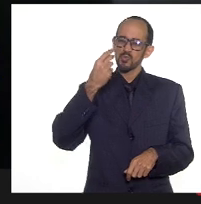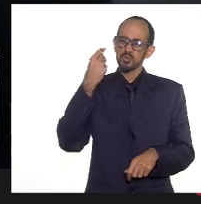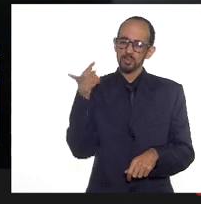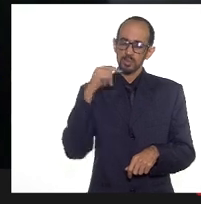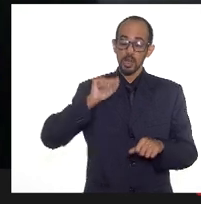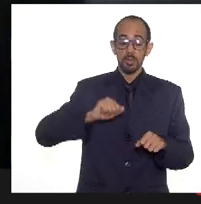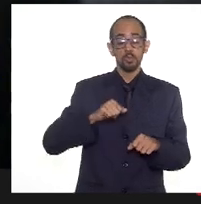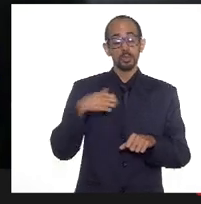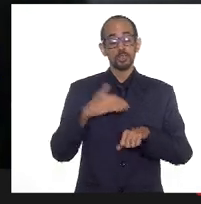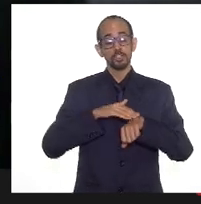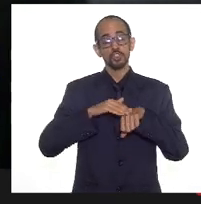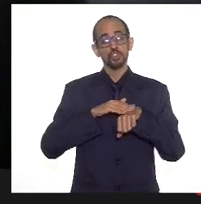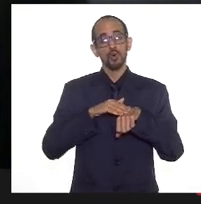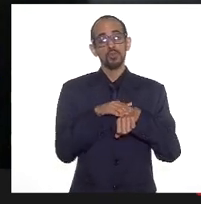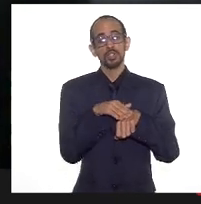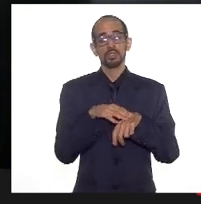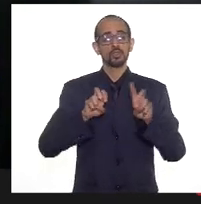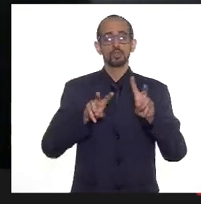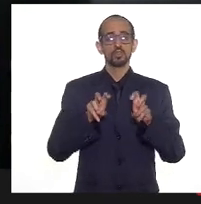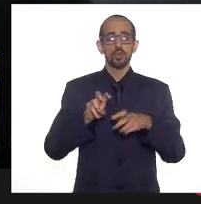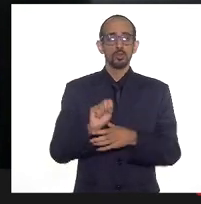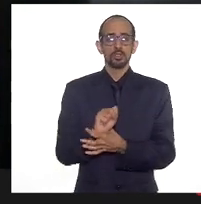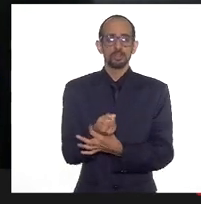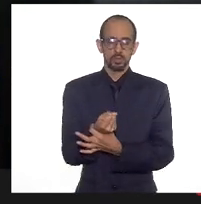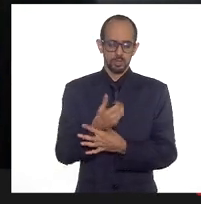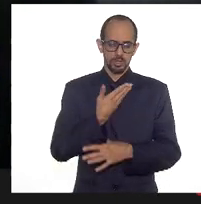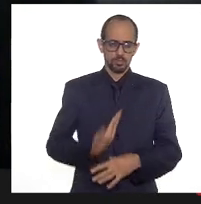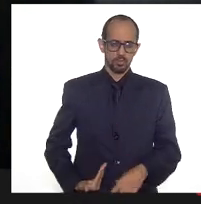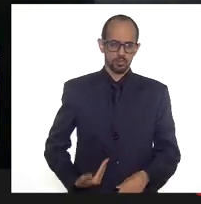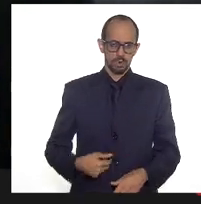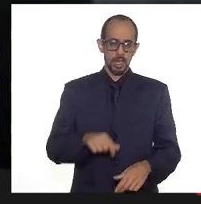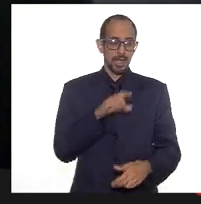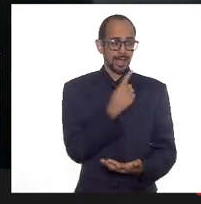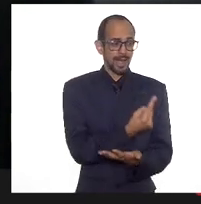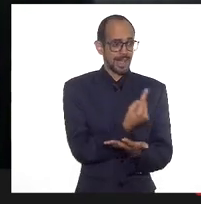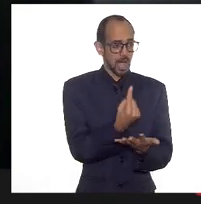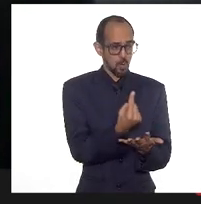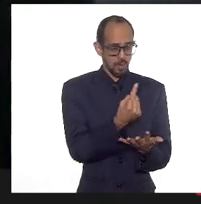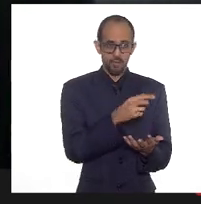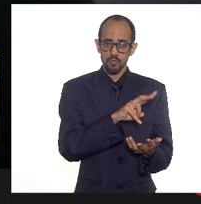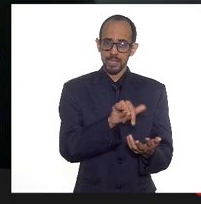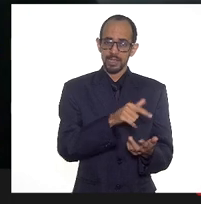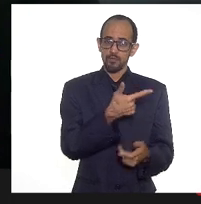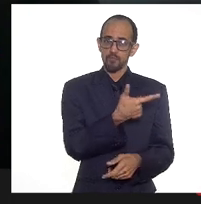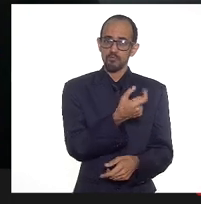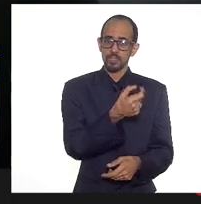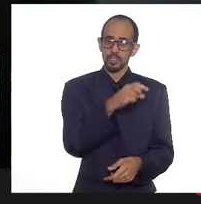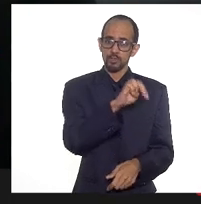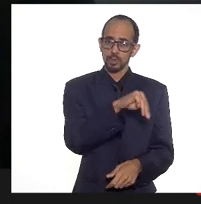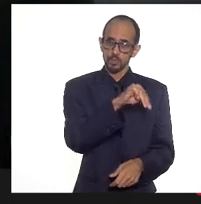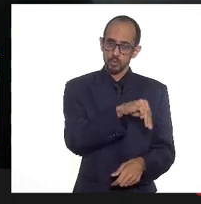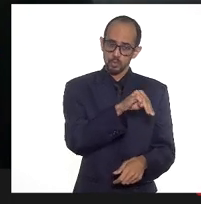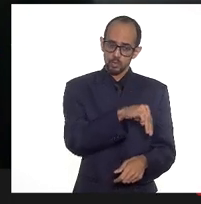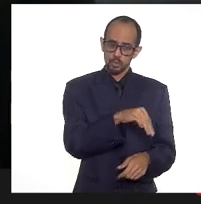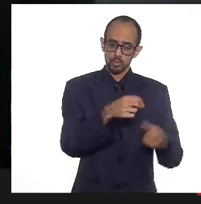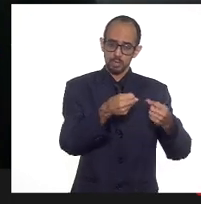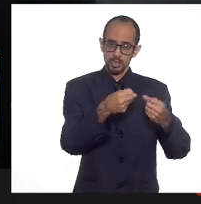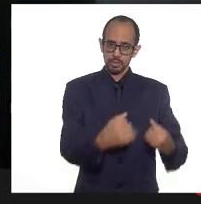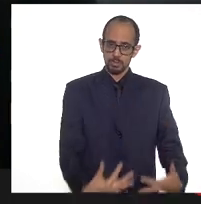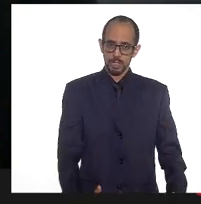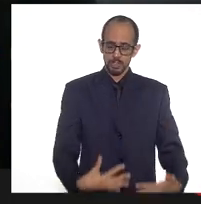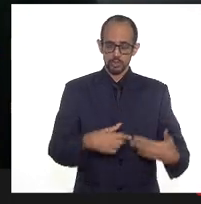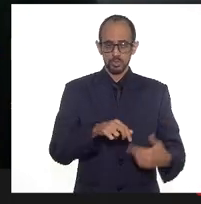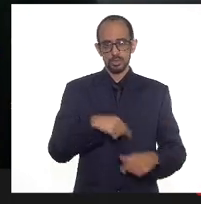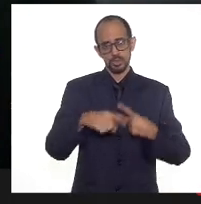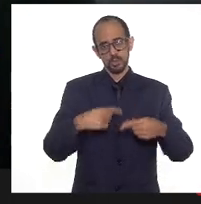segurança pública. Cada uma terá o prazo de 20 minutos para apresentação das suas ponderações. Em seguida,